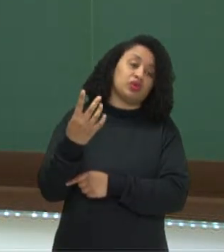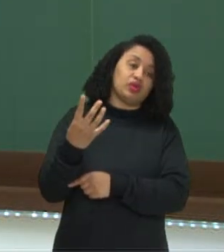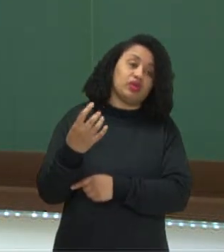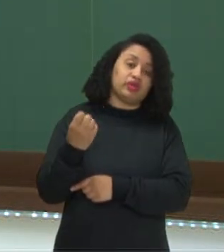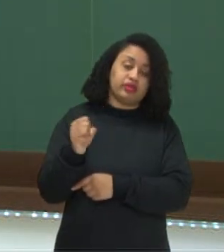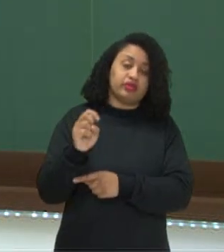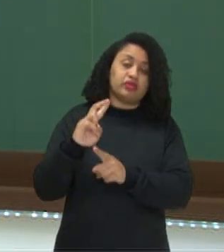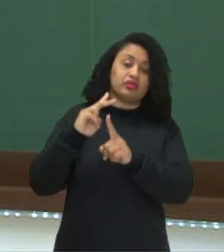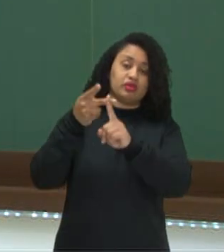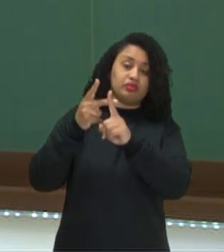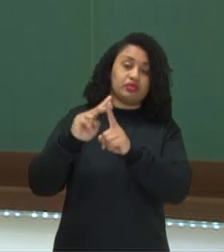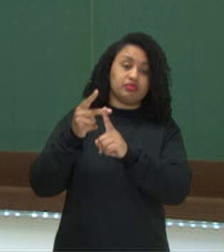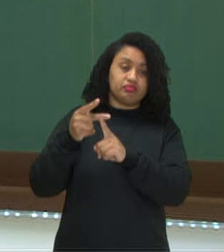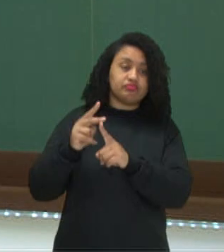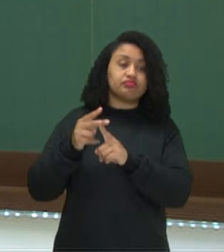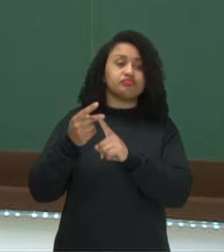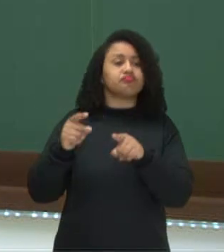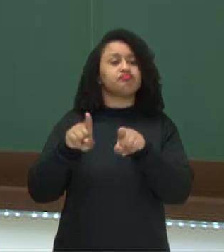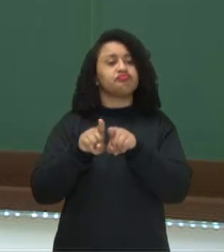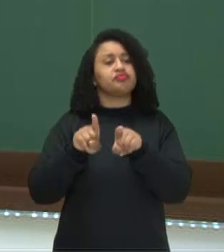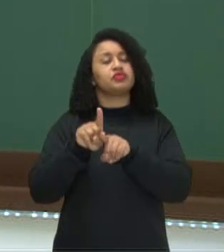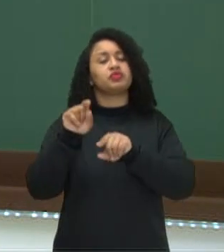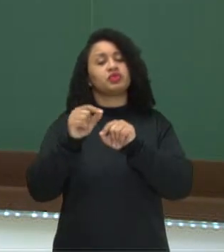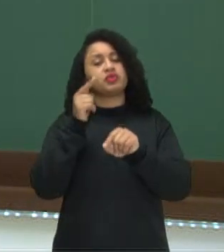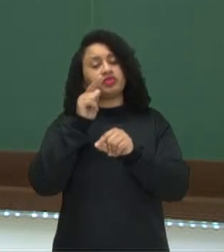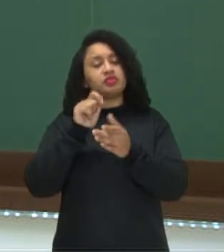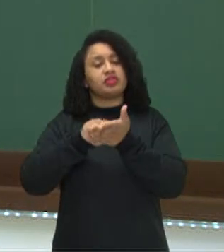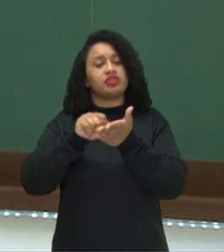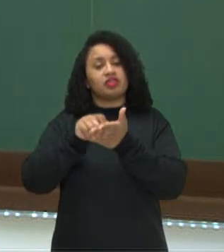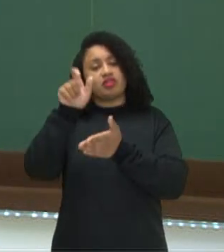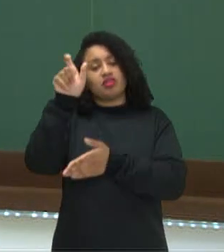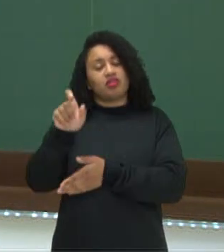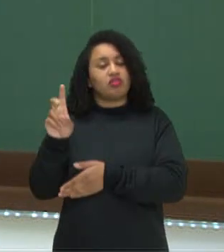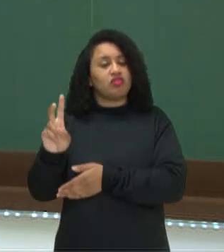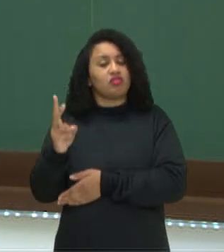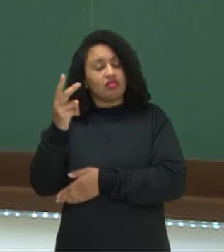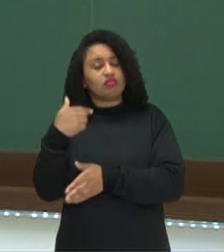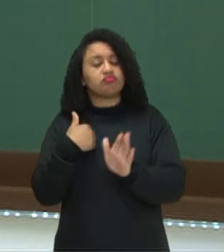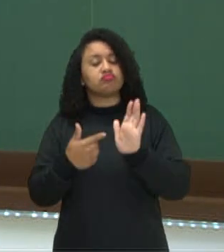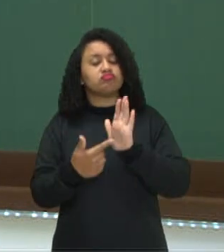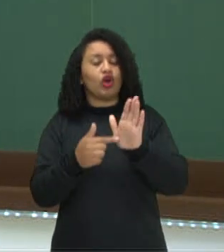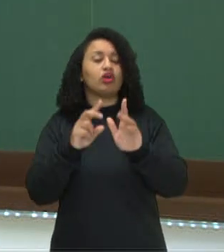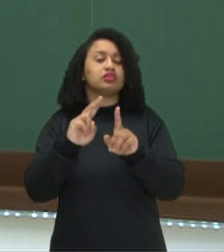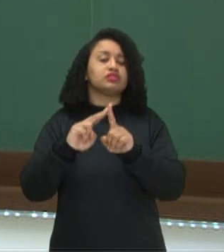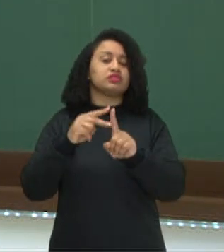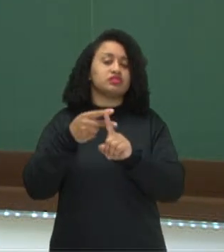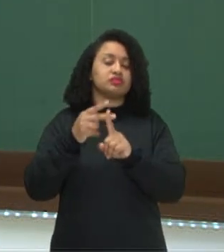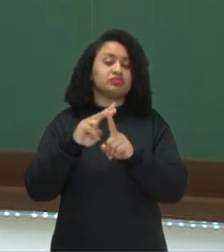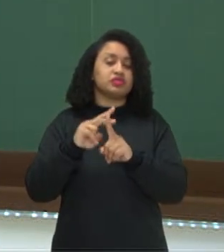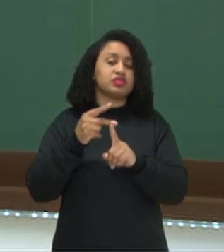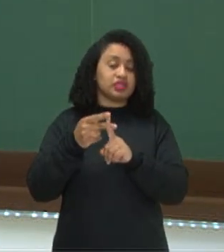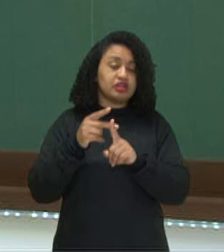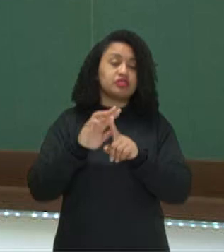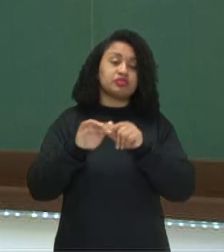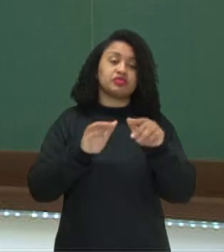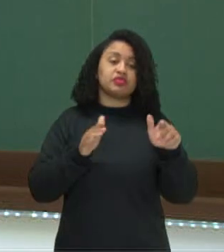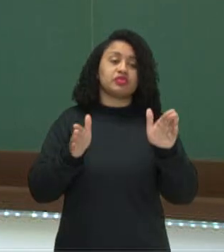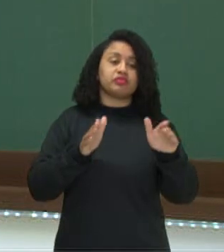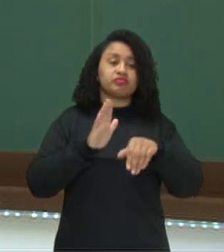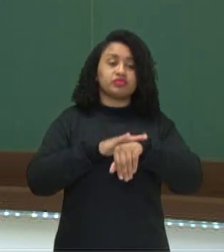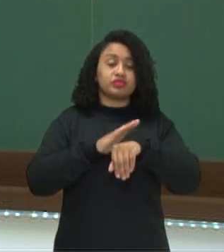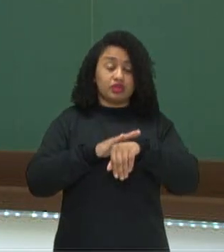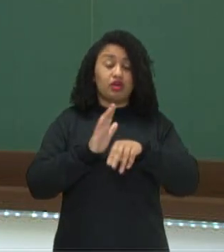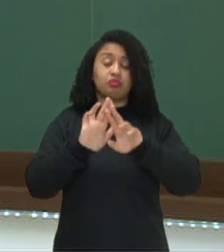também já falamos que a gente consegue escrever esses valores que indicam que está dobrando em função do tempo em